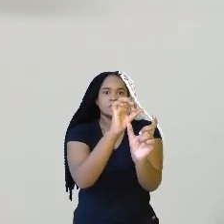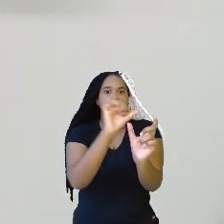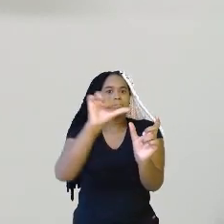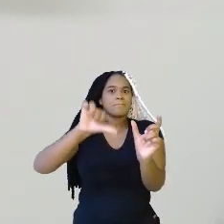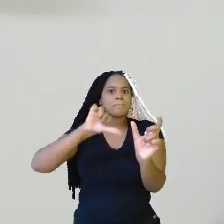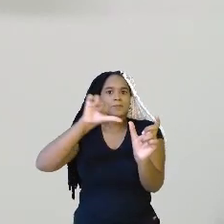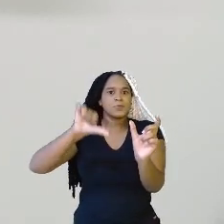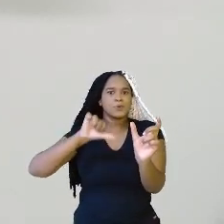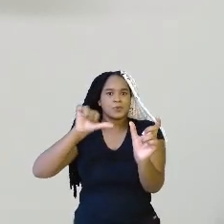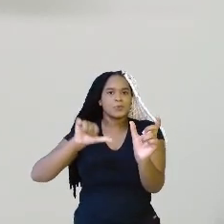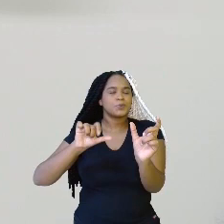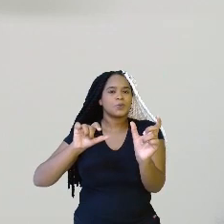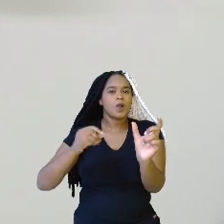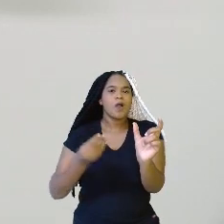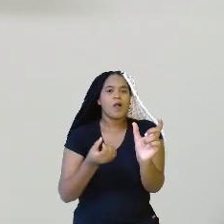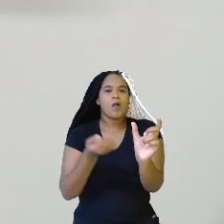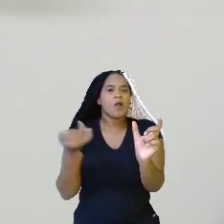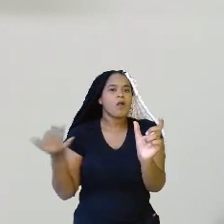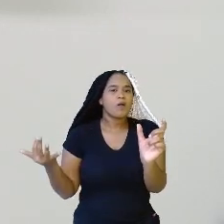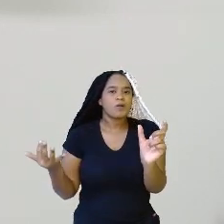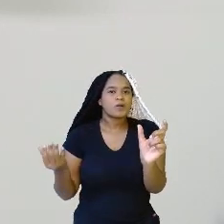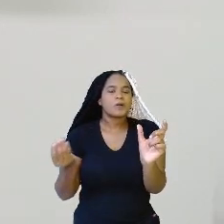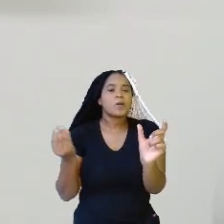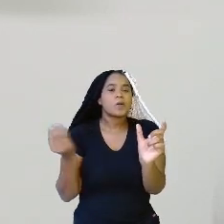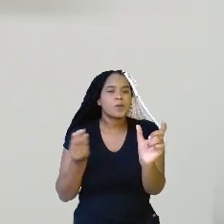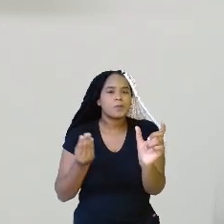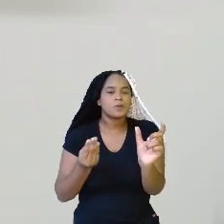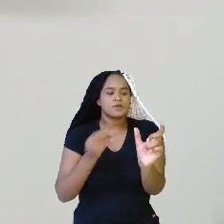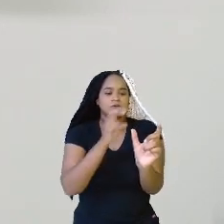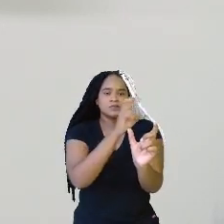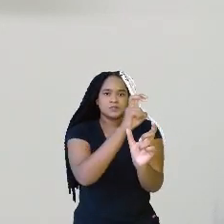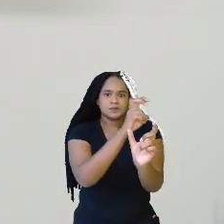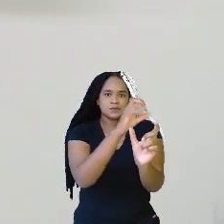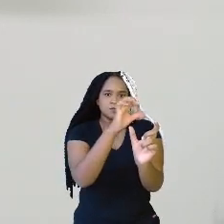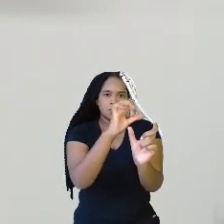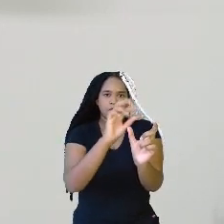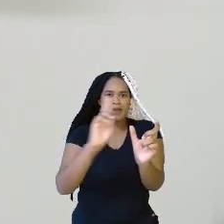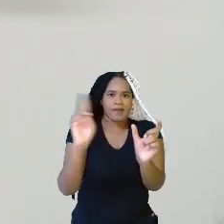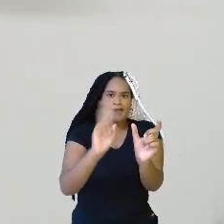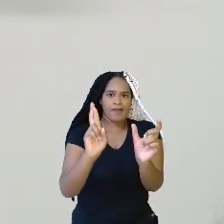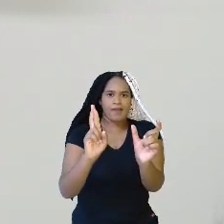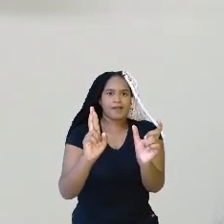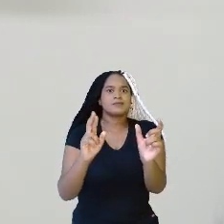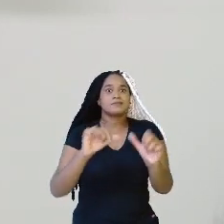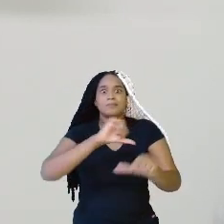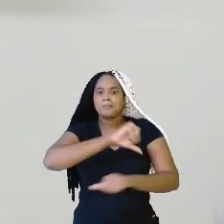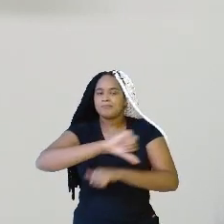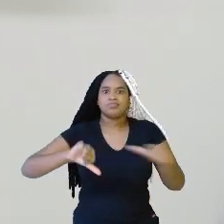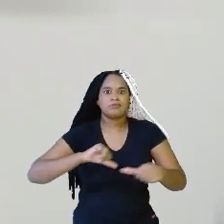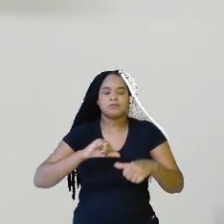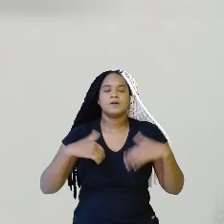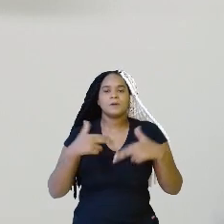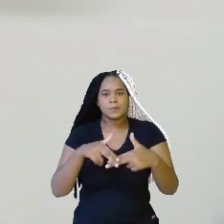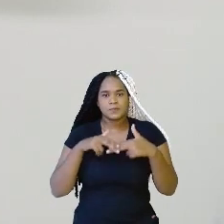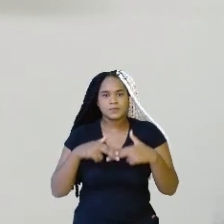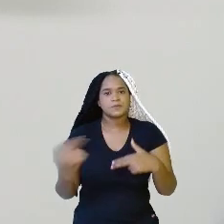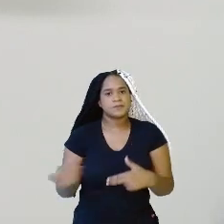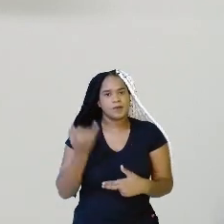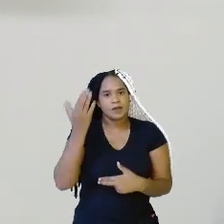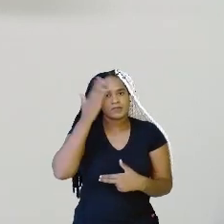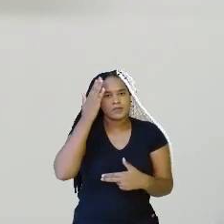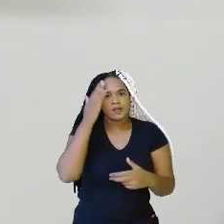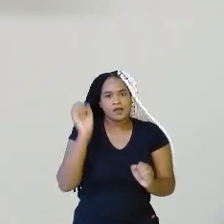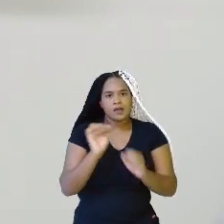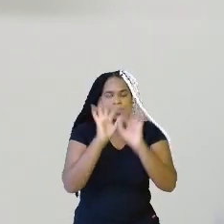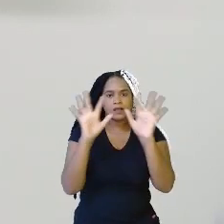que é importante a gente entender como funciona, porque os valores são completamente diferentes. Quando eu